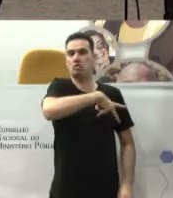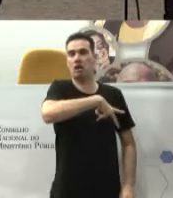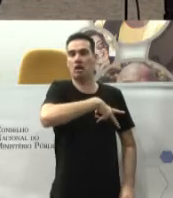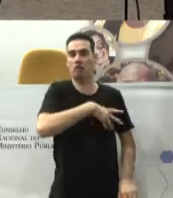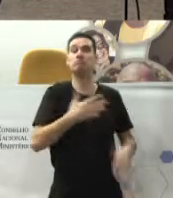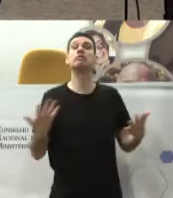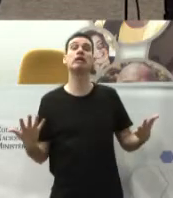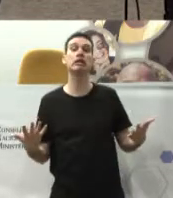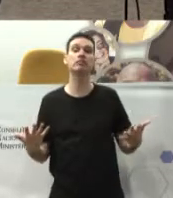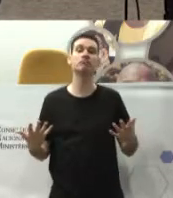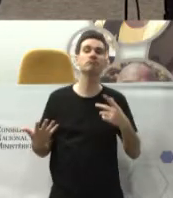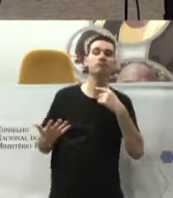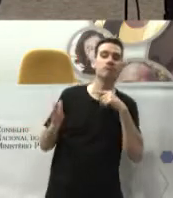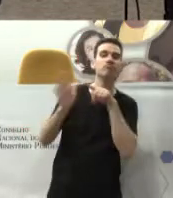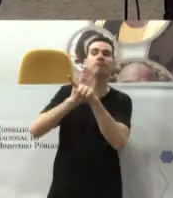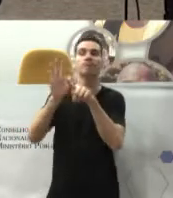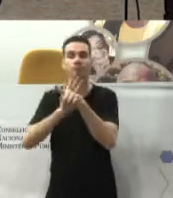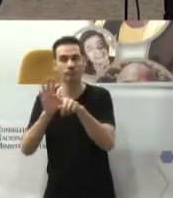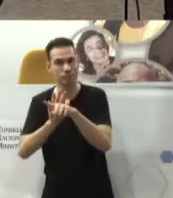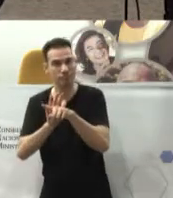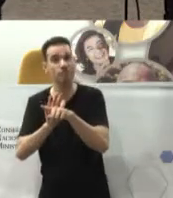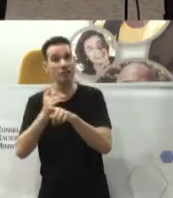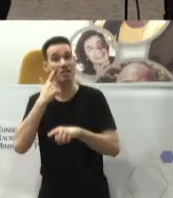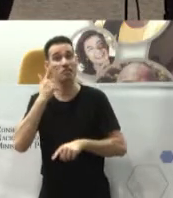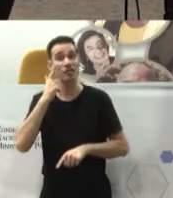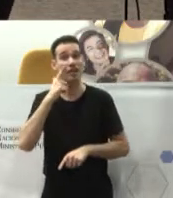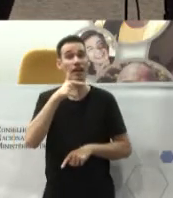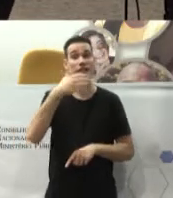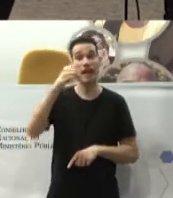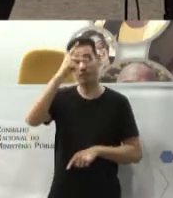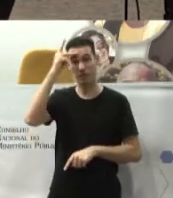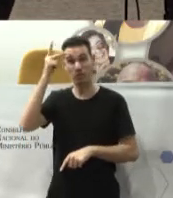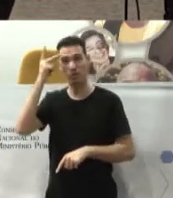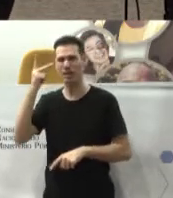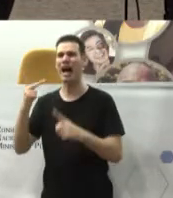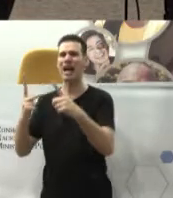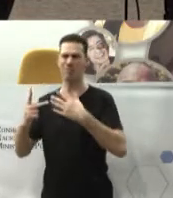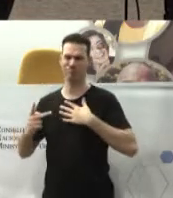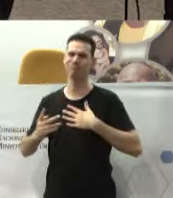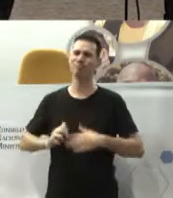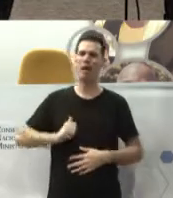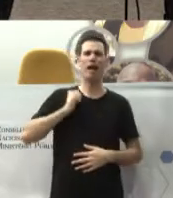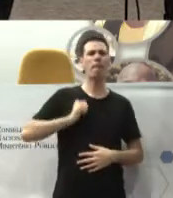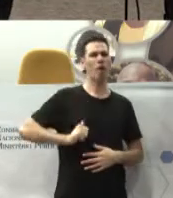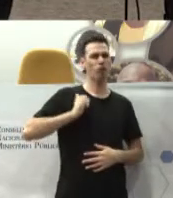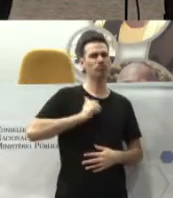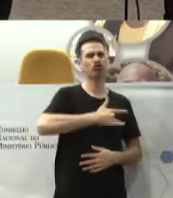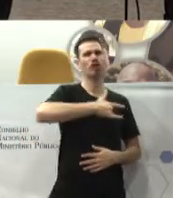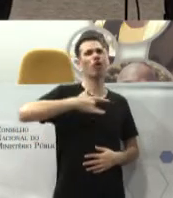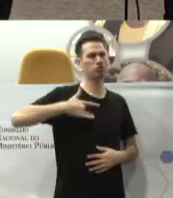dúvida. De cada 10, 9 talvez, queira a tal da bolsa saúde, que será